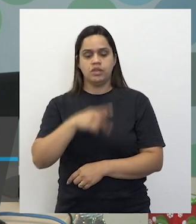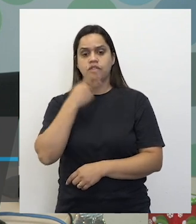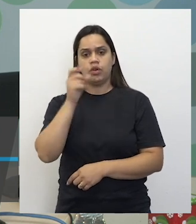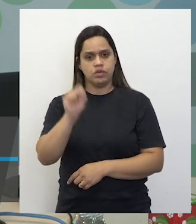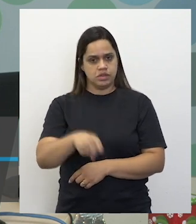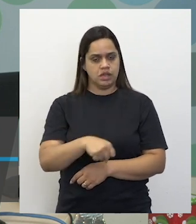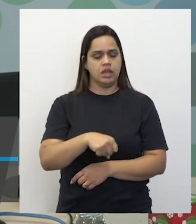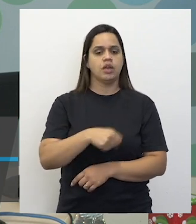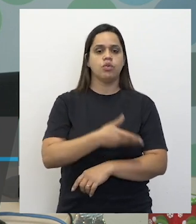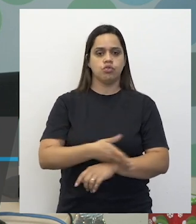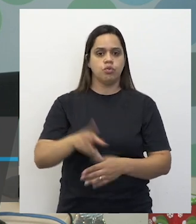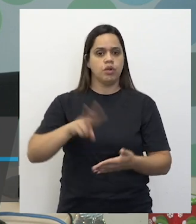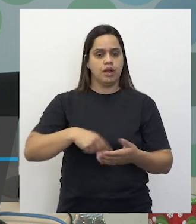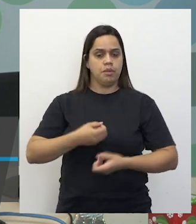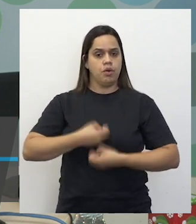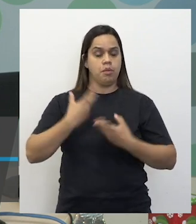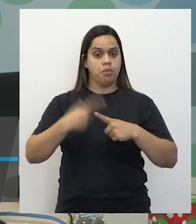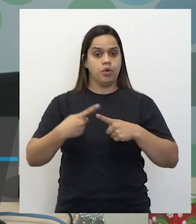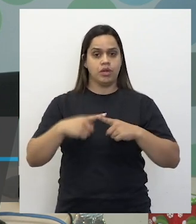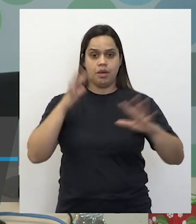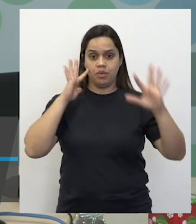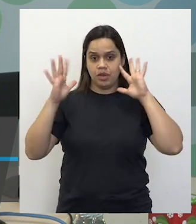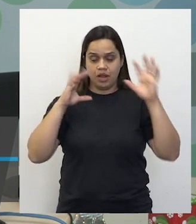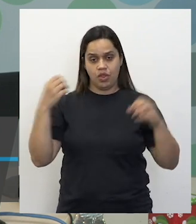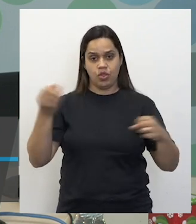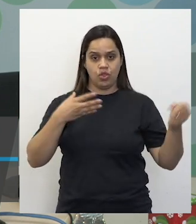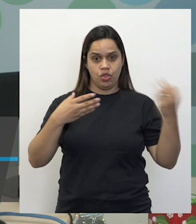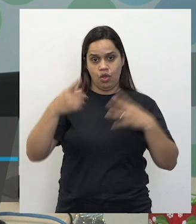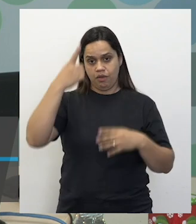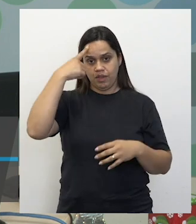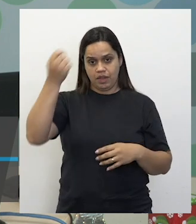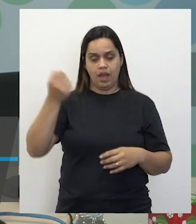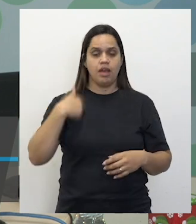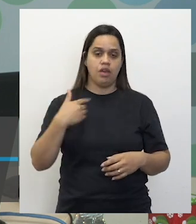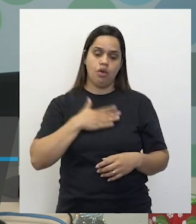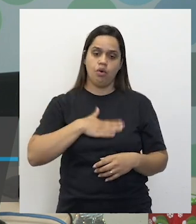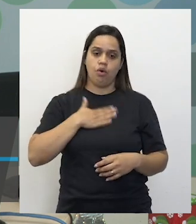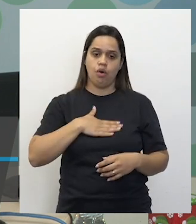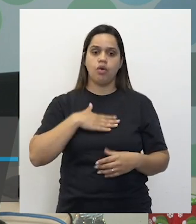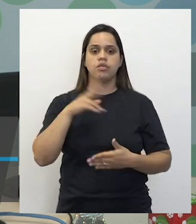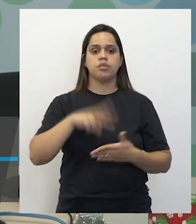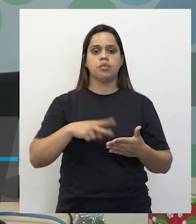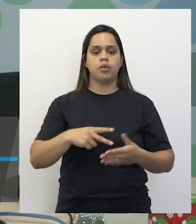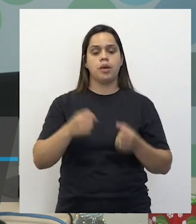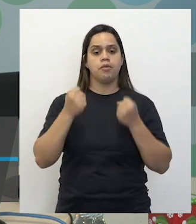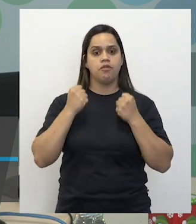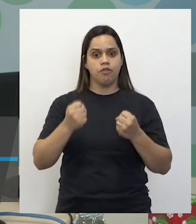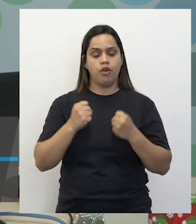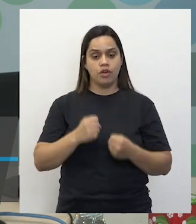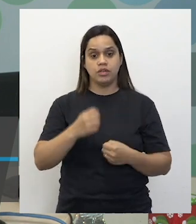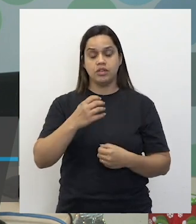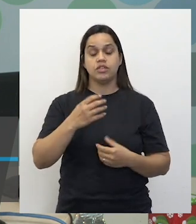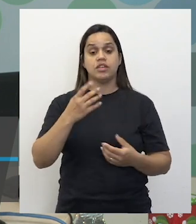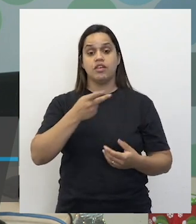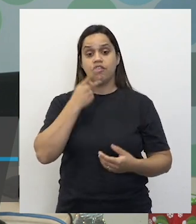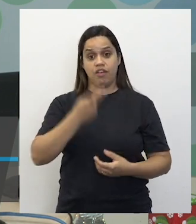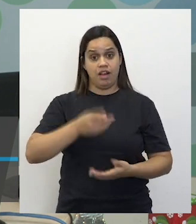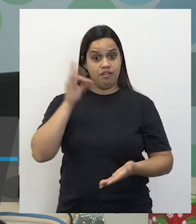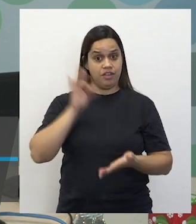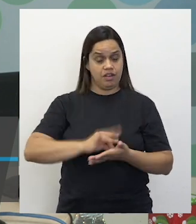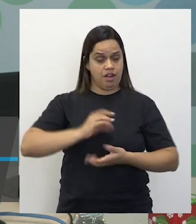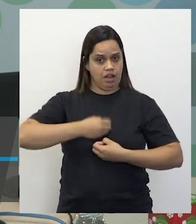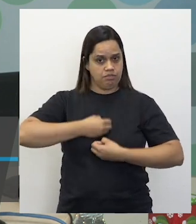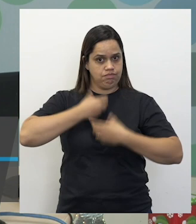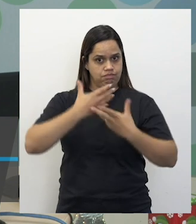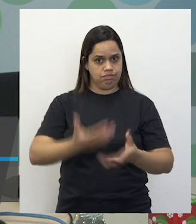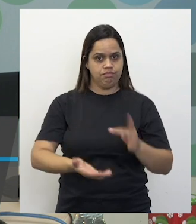costumo ler poemas, pois me inspiram a novas ideias e criações, e eu gosto de poemas fortes e sinceros que vêm de dentro. Olha que bonito,